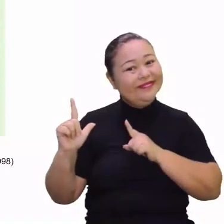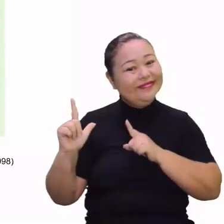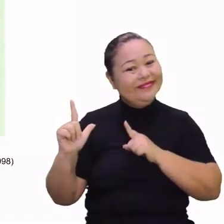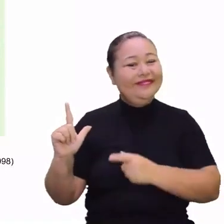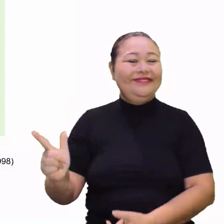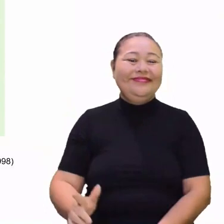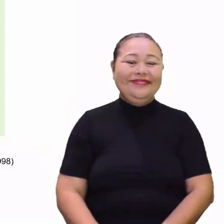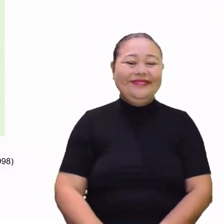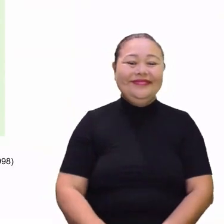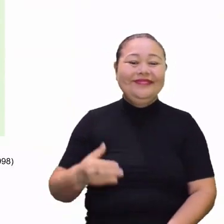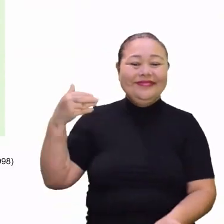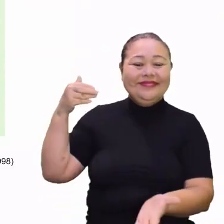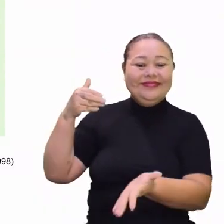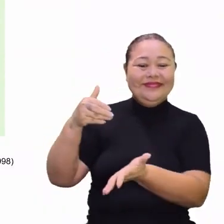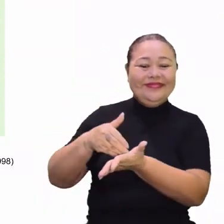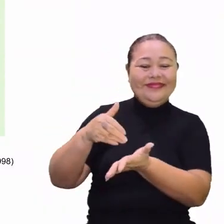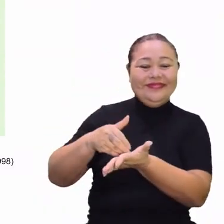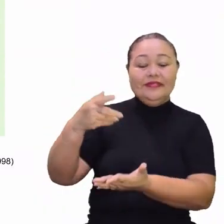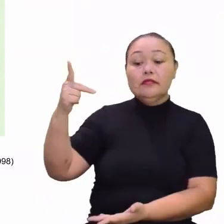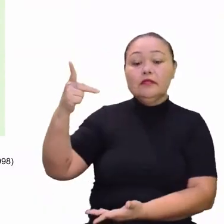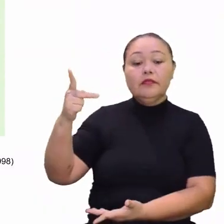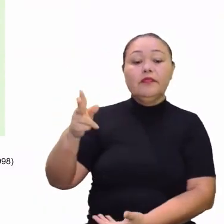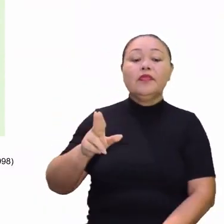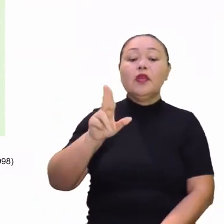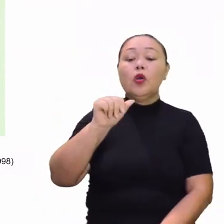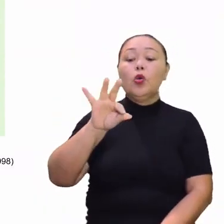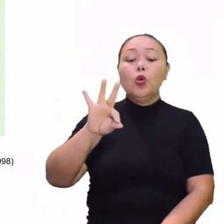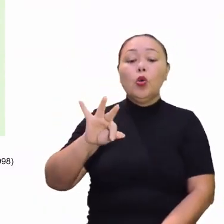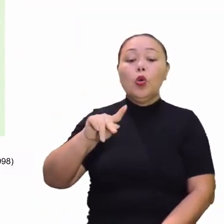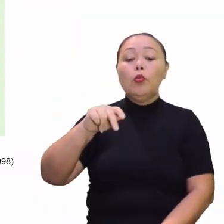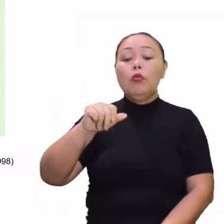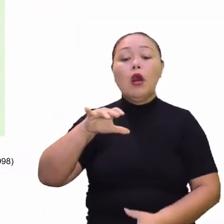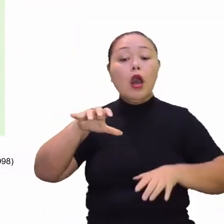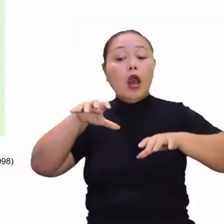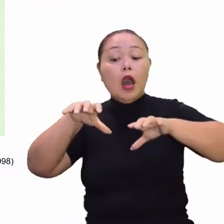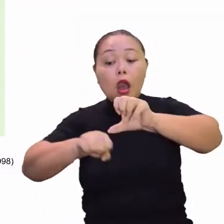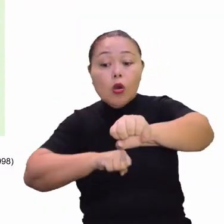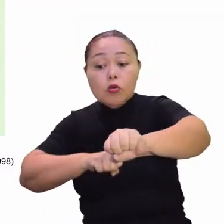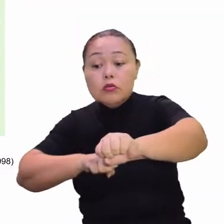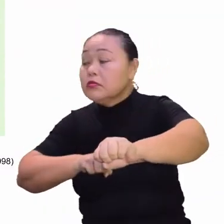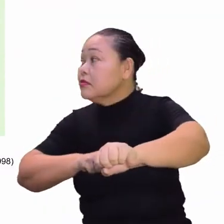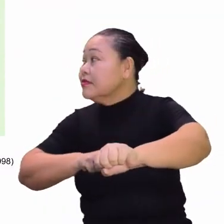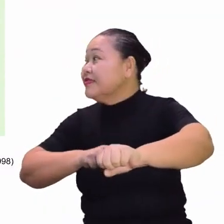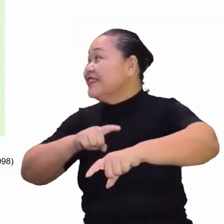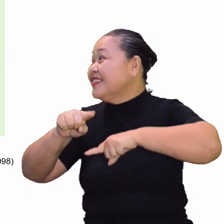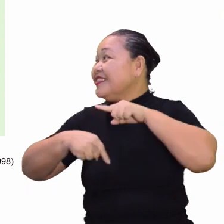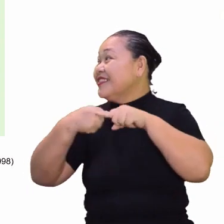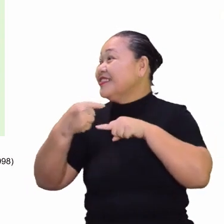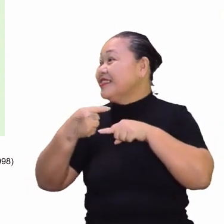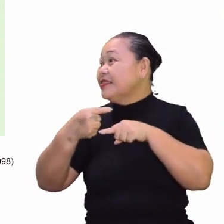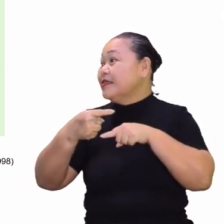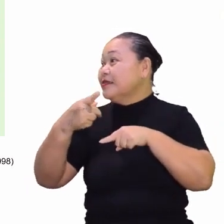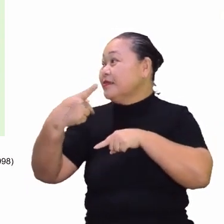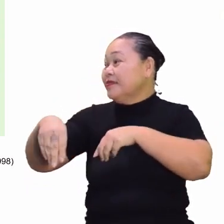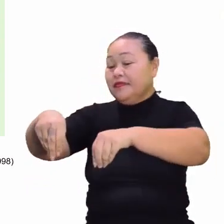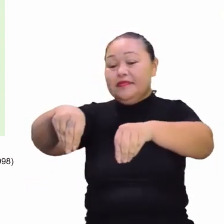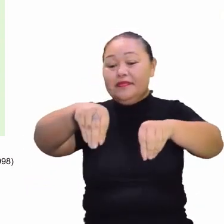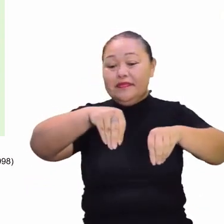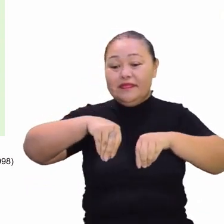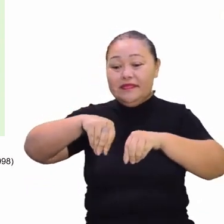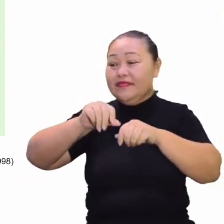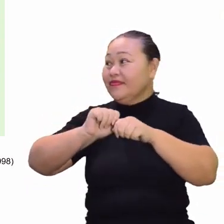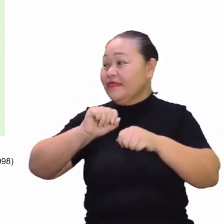agora. Put Possidete. O que é o Put Possidete? Que aí busca resolver a questão da terra, né, professor Jorge?